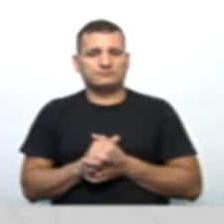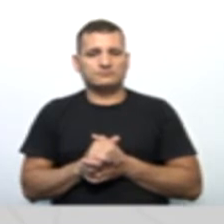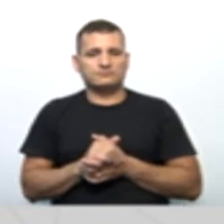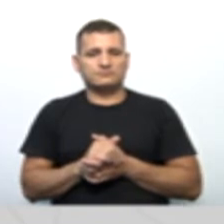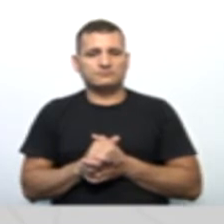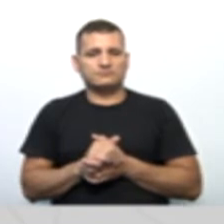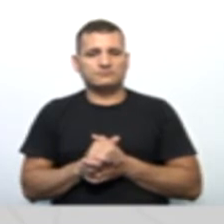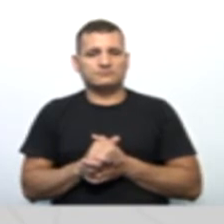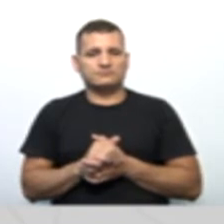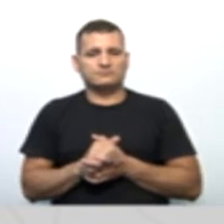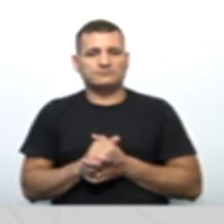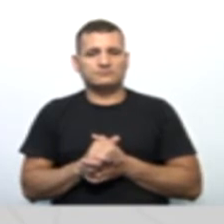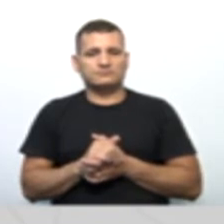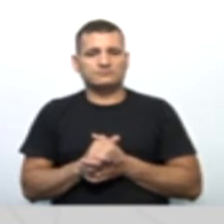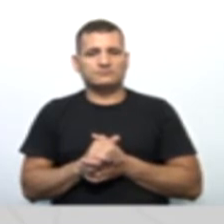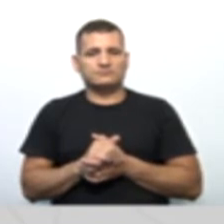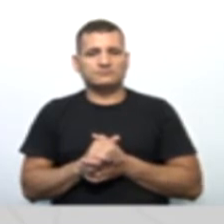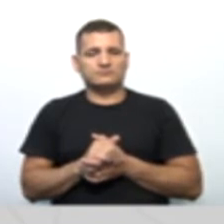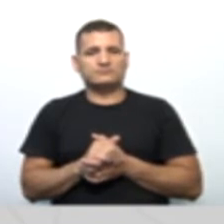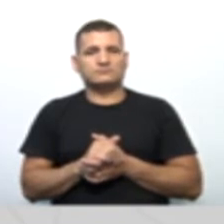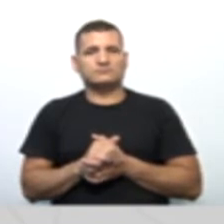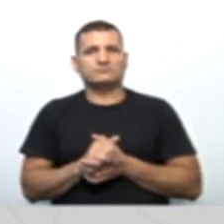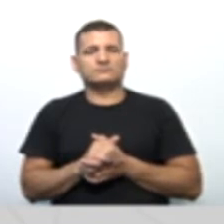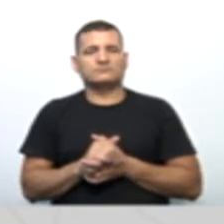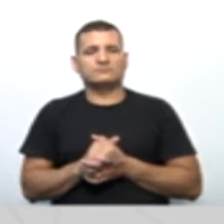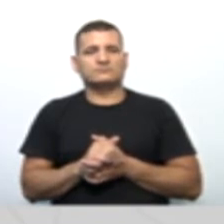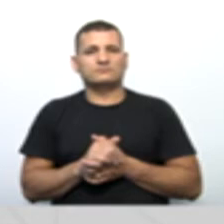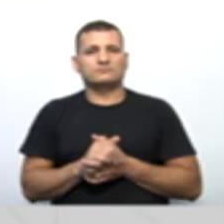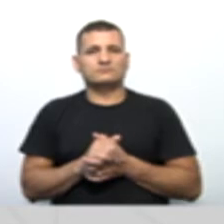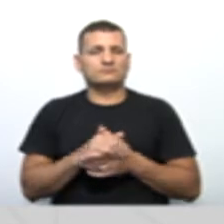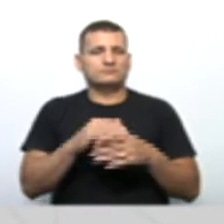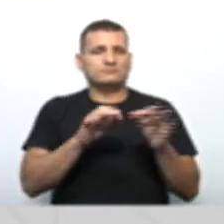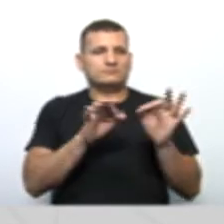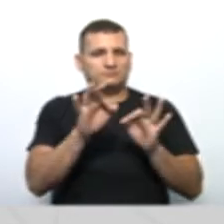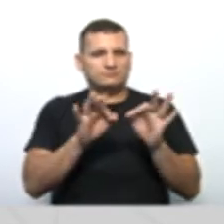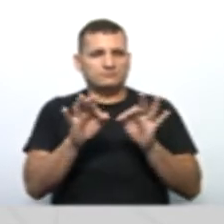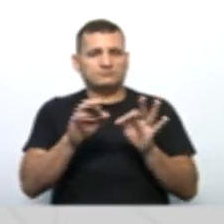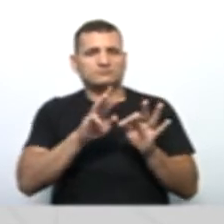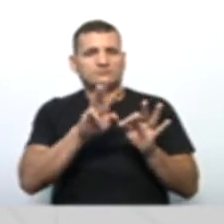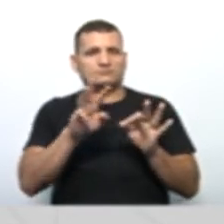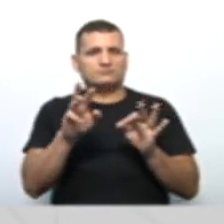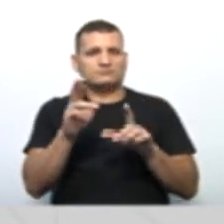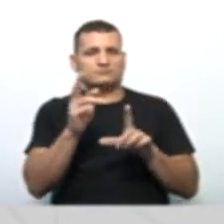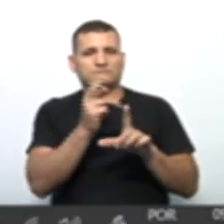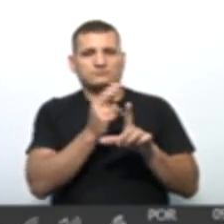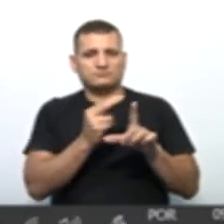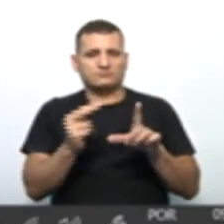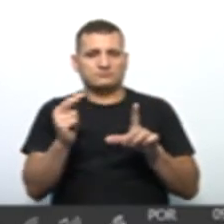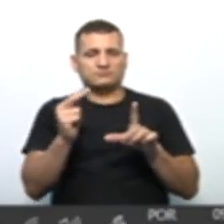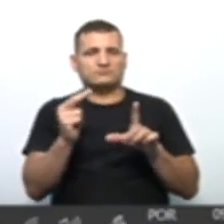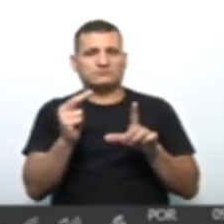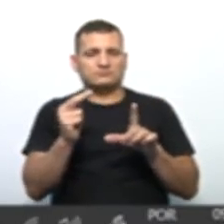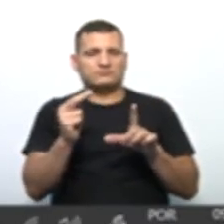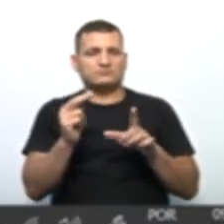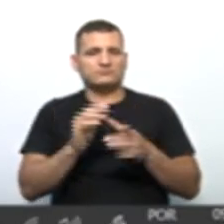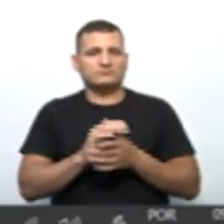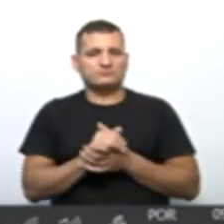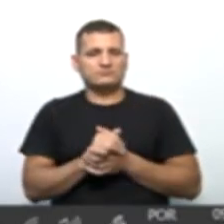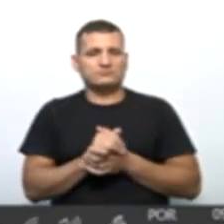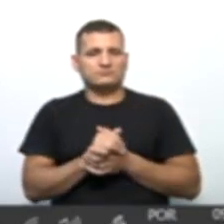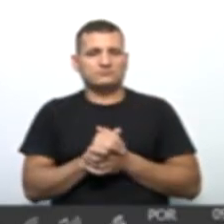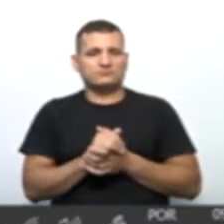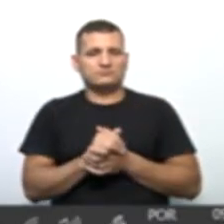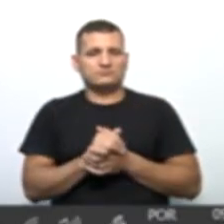precisa que você dá rapidinho no computador modela lá no site lado de fred você